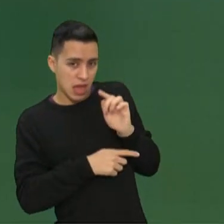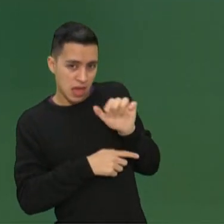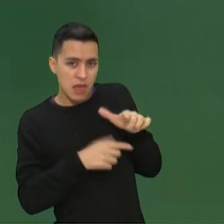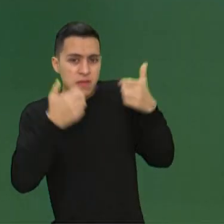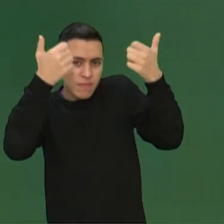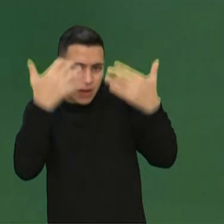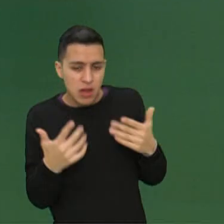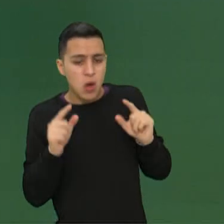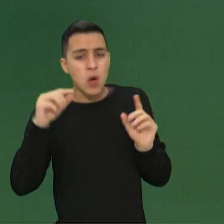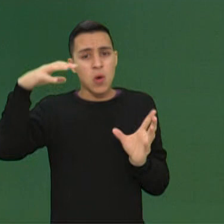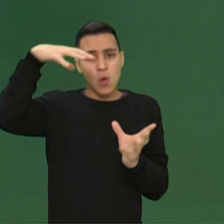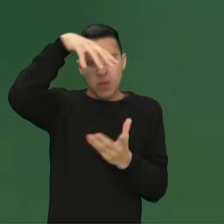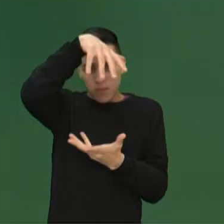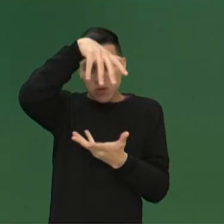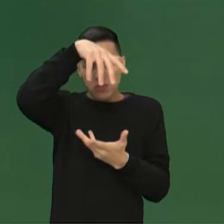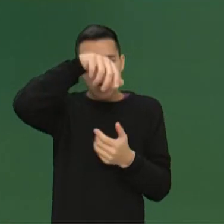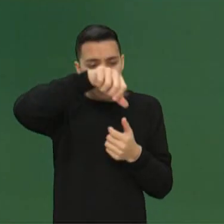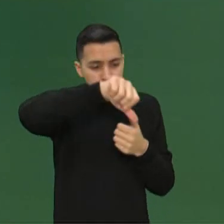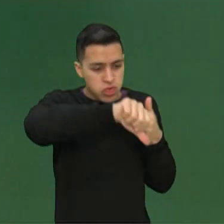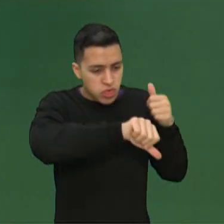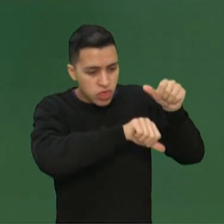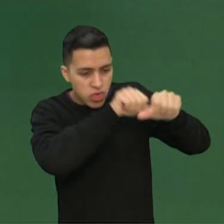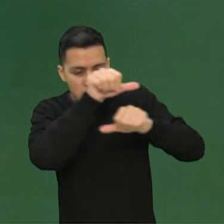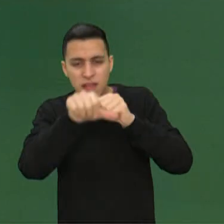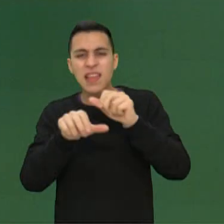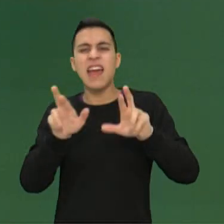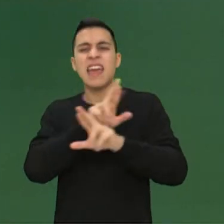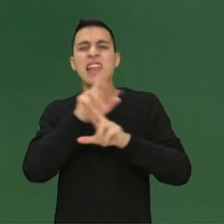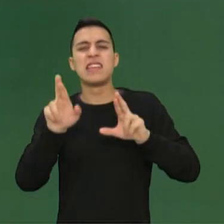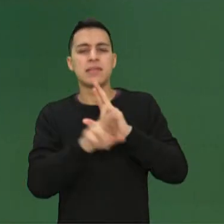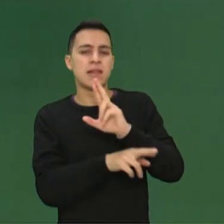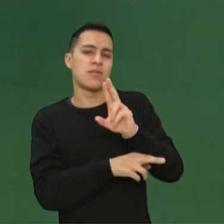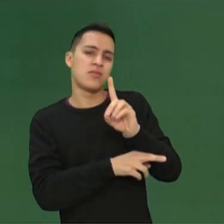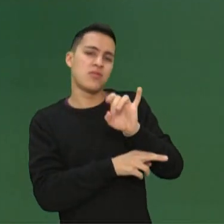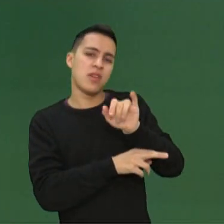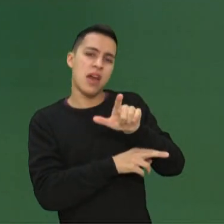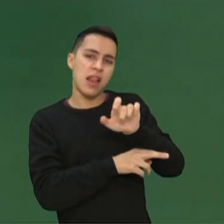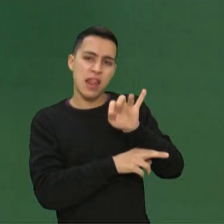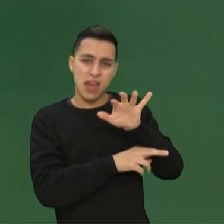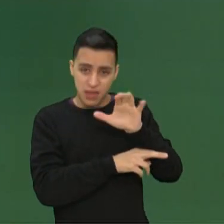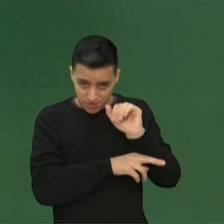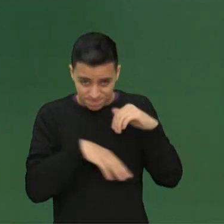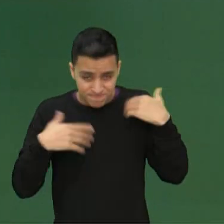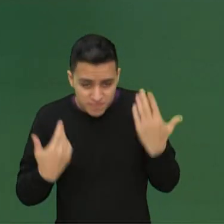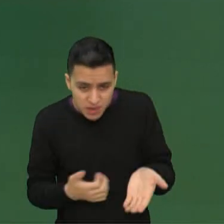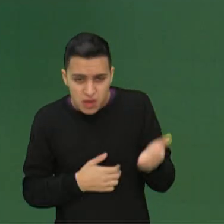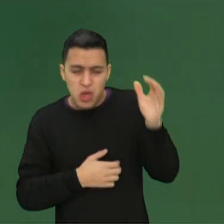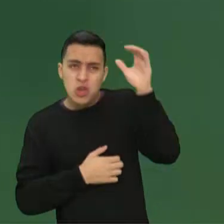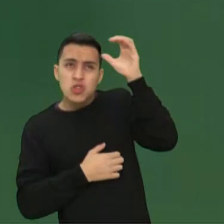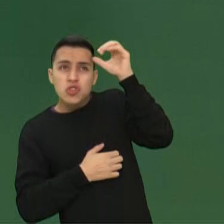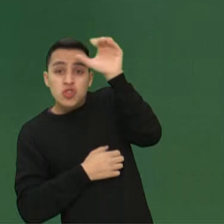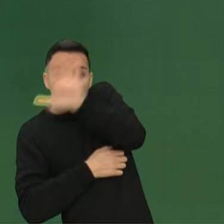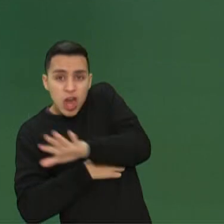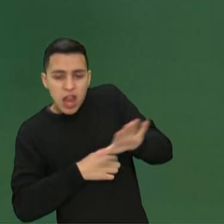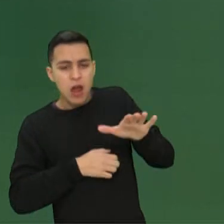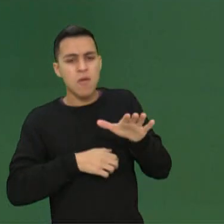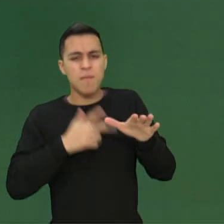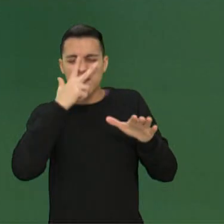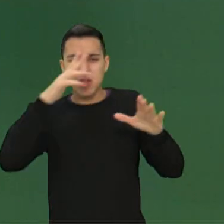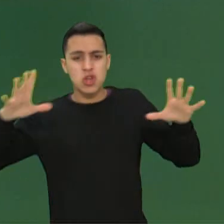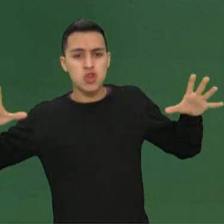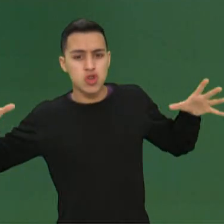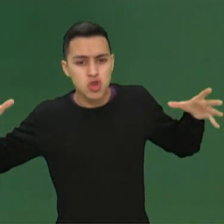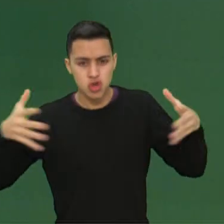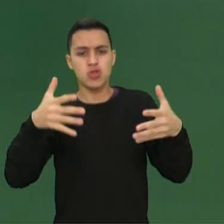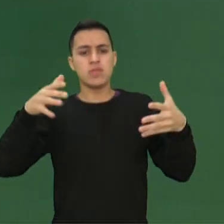vai mudando, evoluindo dentro de uma relação dialética, tá? E o espírito objetivo vai ser basicamente, né,